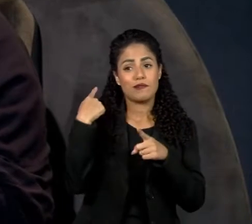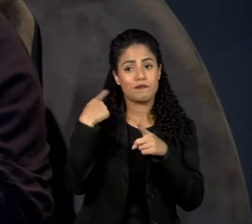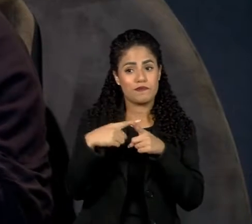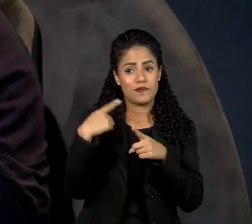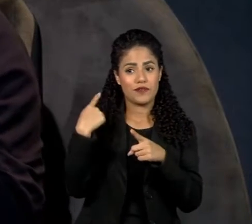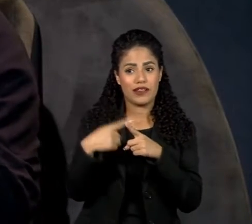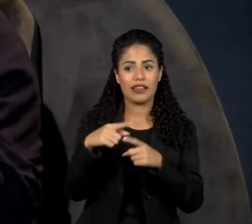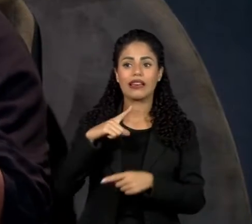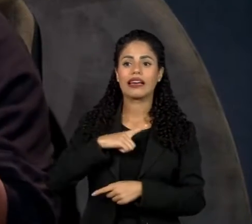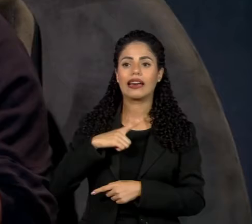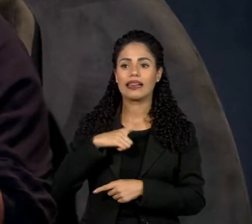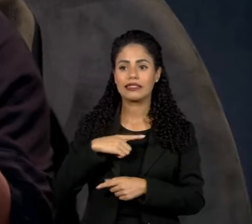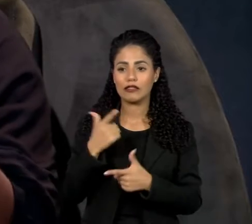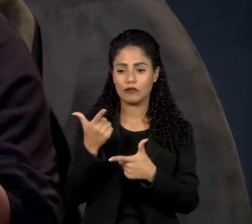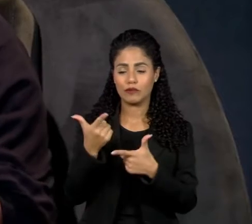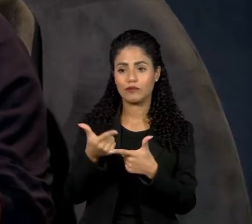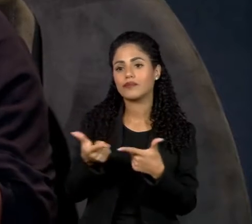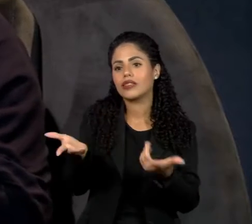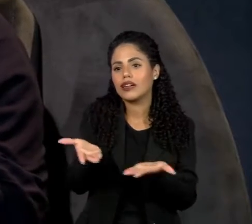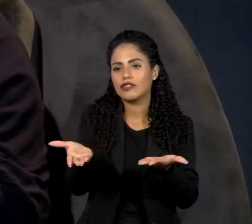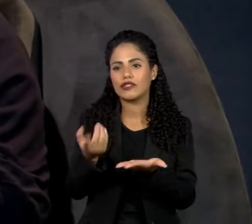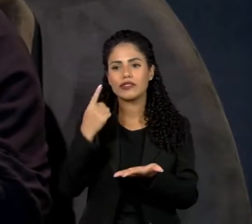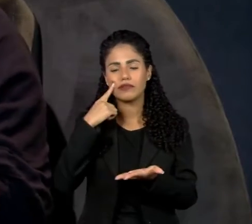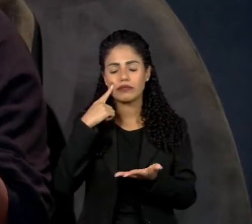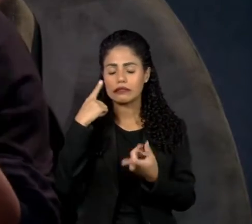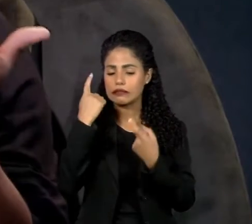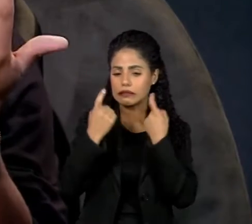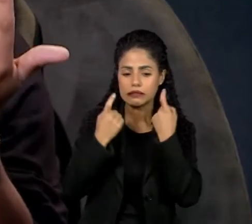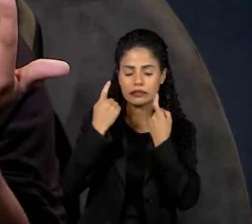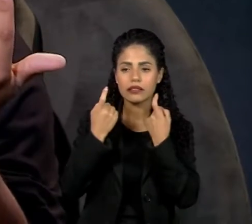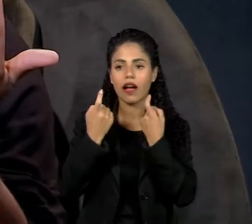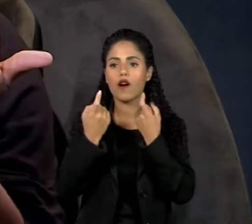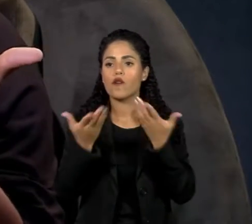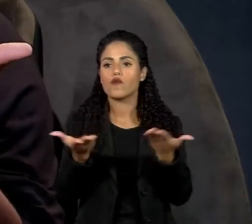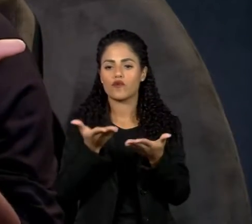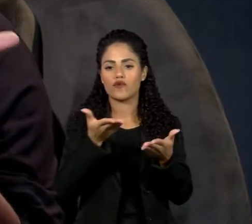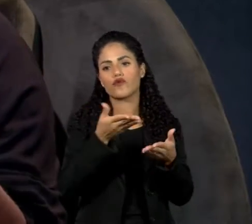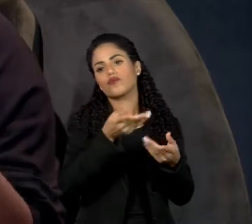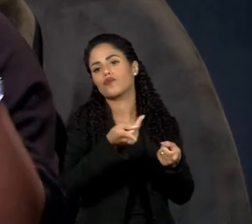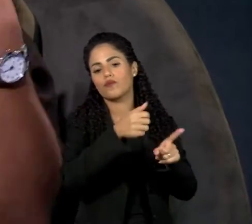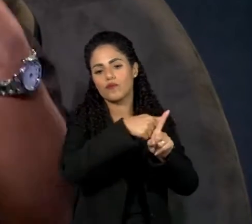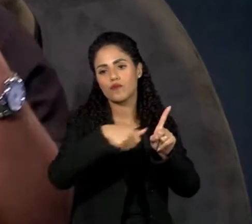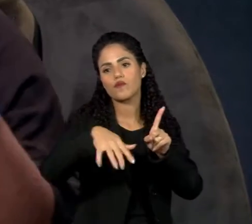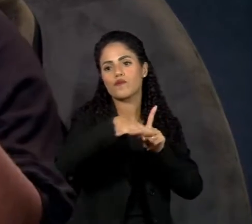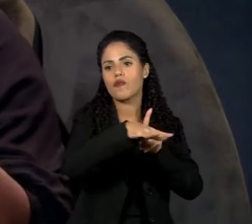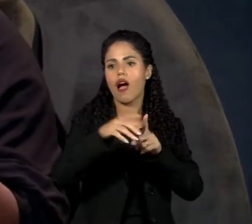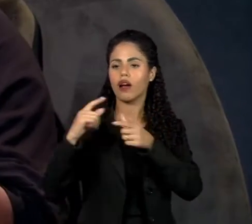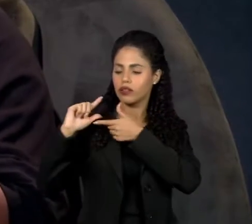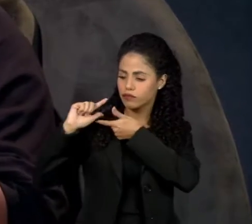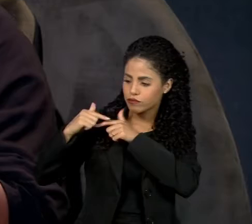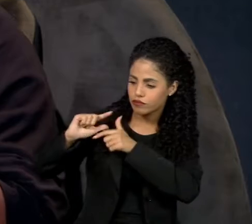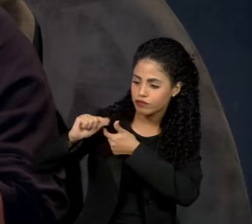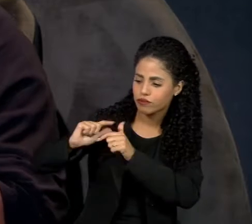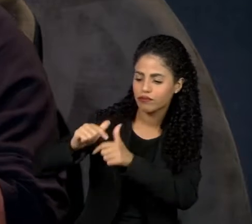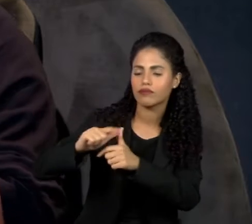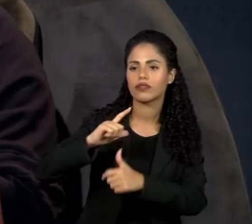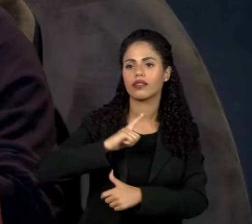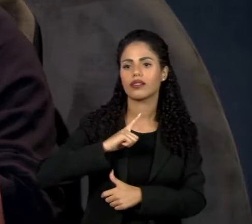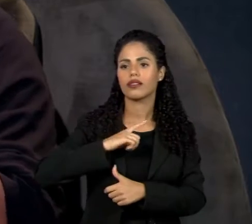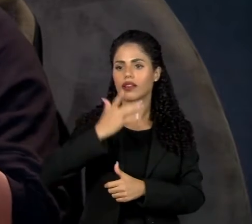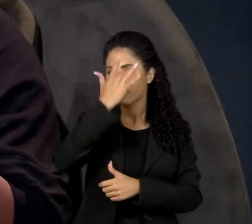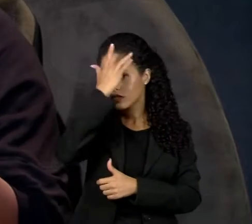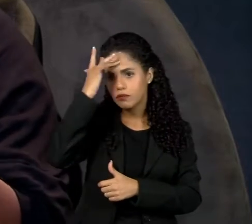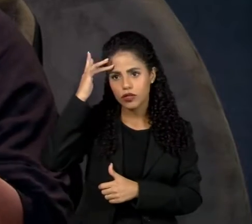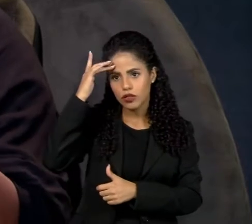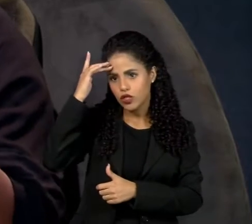uma crise geracional que a gente está passando, né? A gente está vindo aí de uma época muito conservadora, onde as